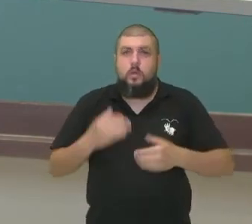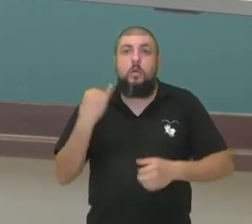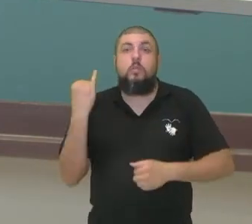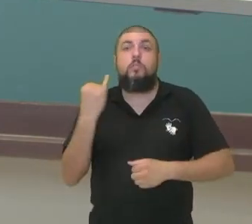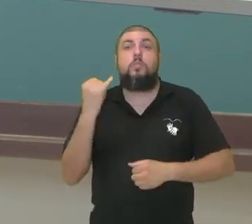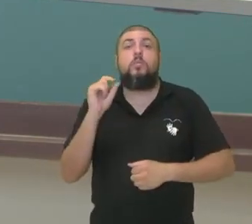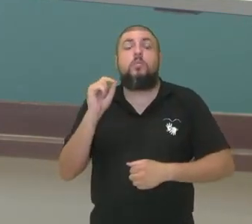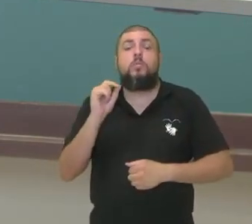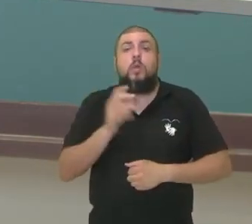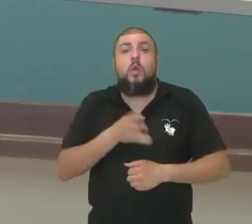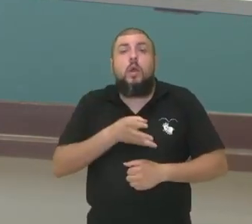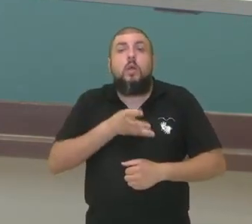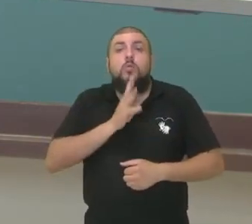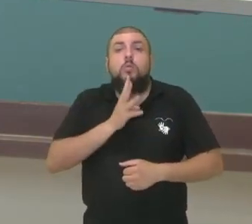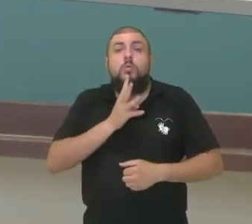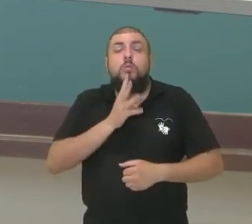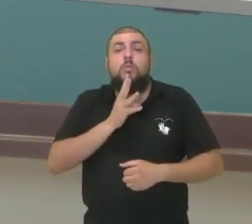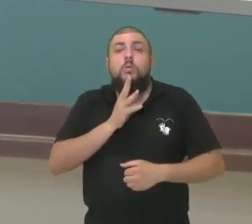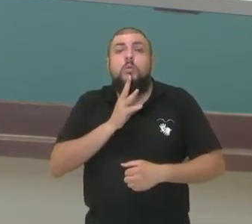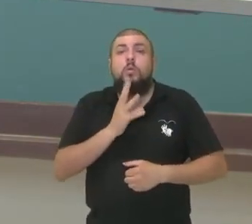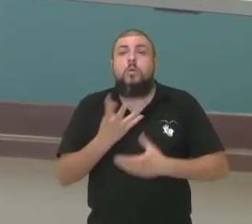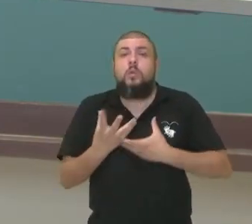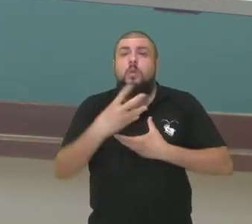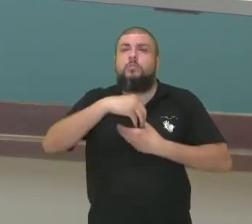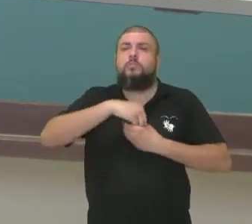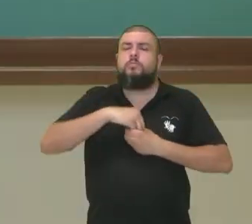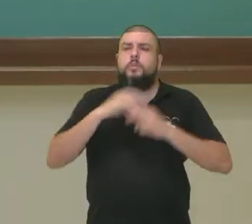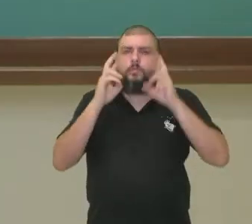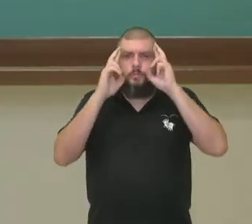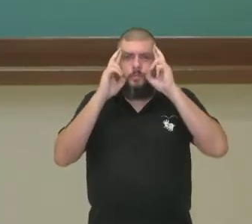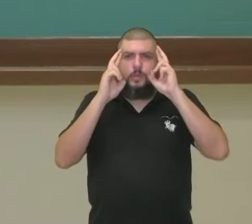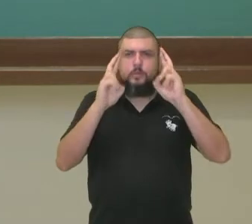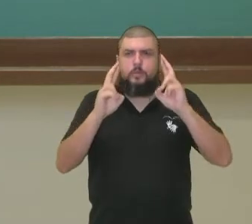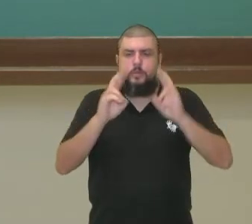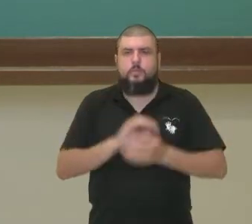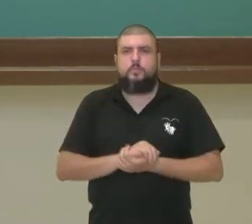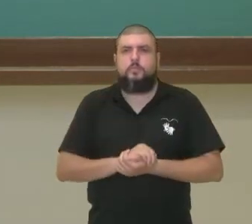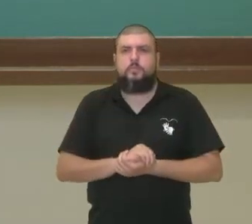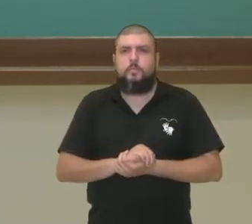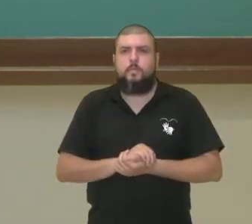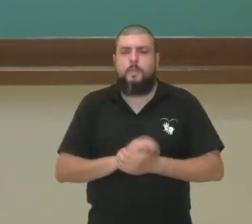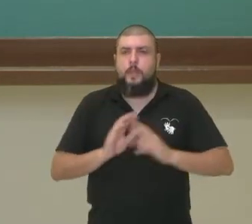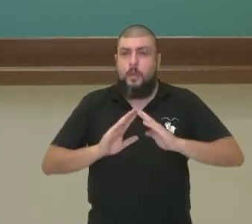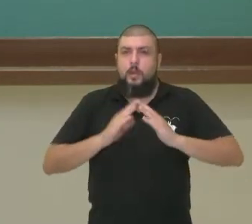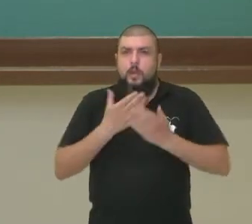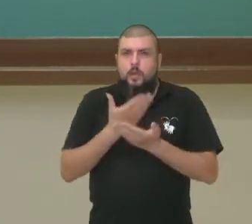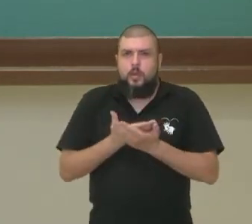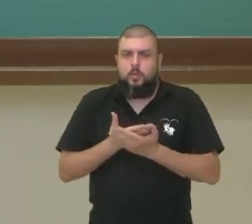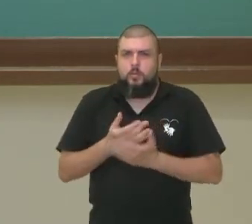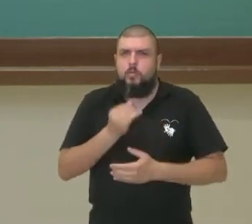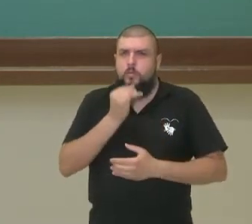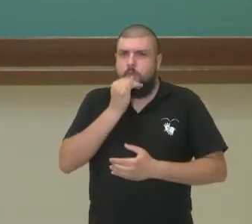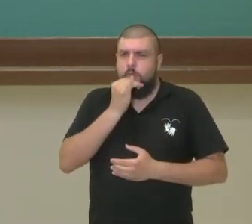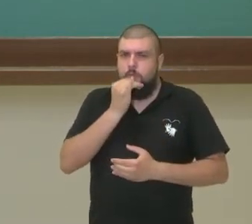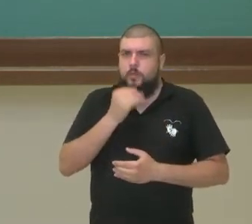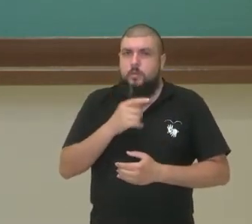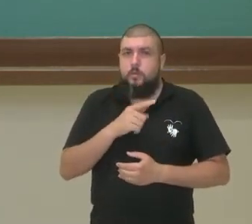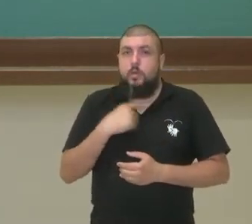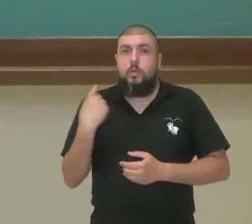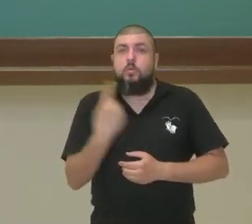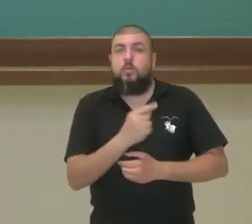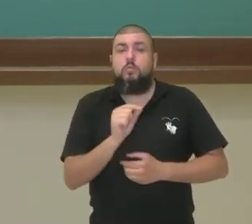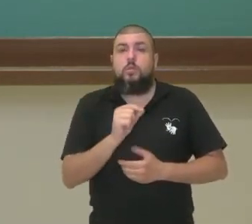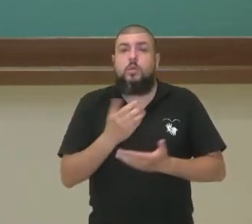para respeitar. Por isso que o ensino religioso, na escola pública, que é o nosso caso, não é aula de religião,